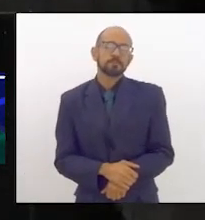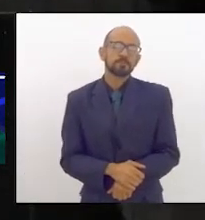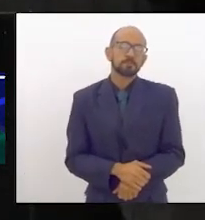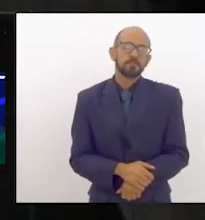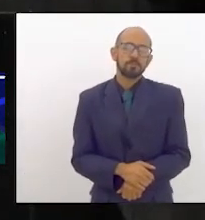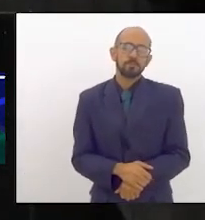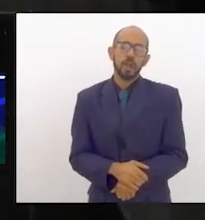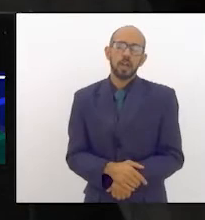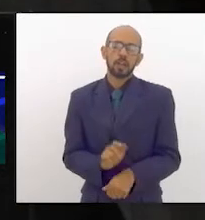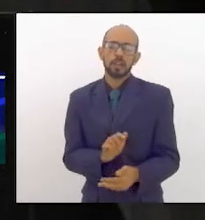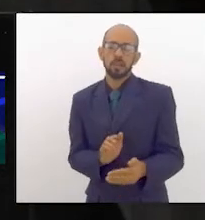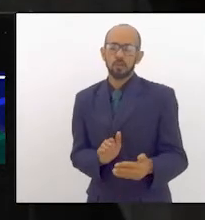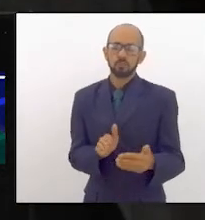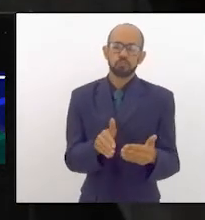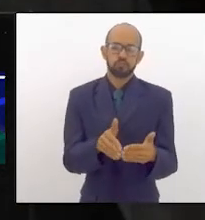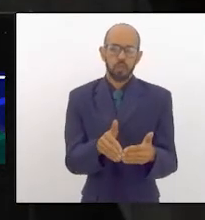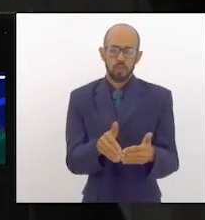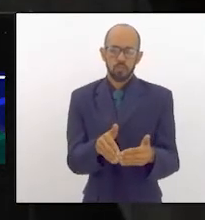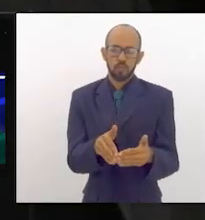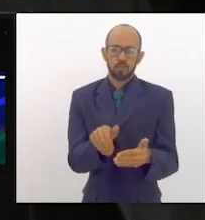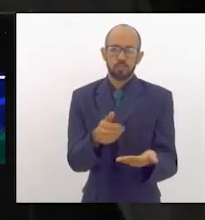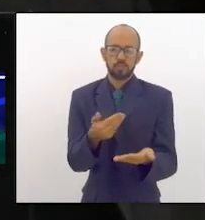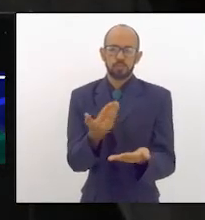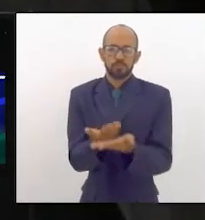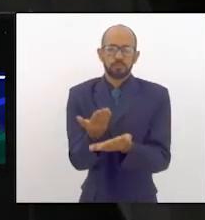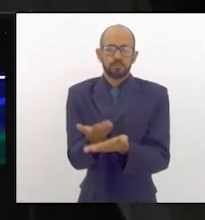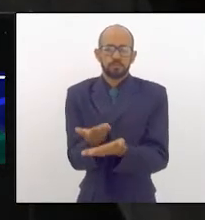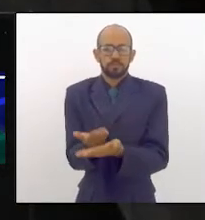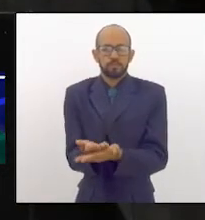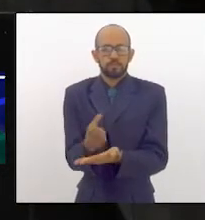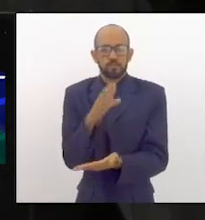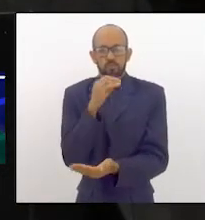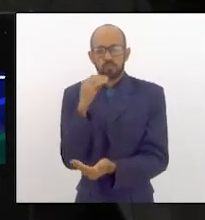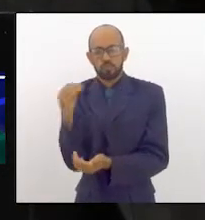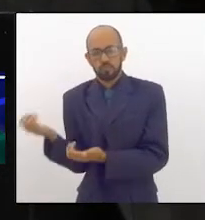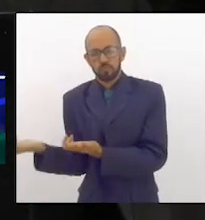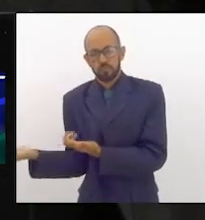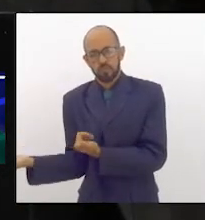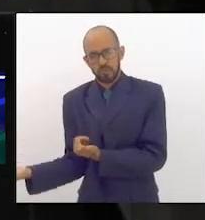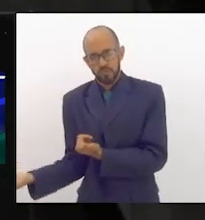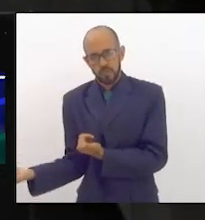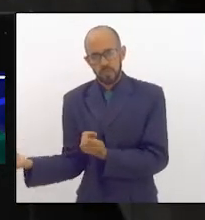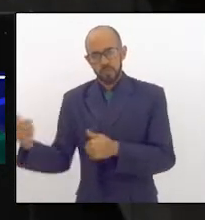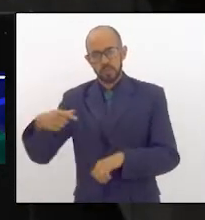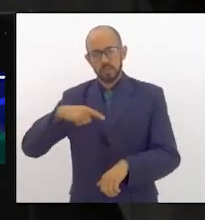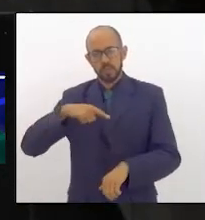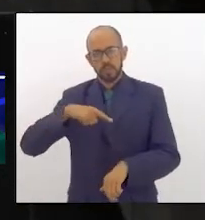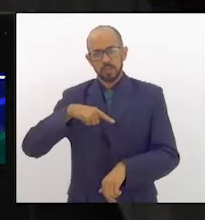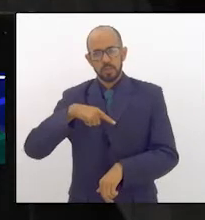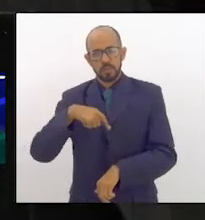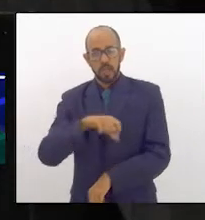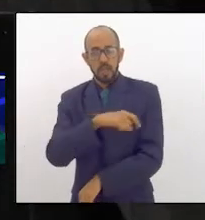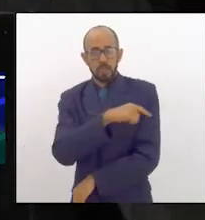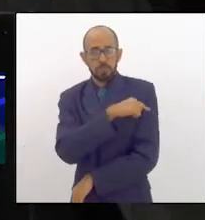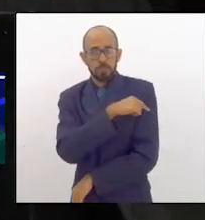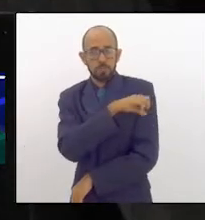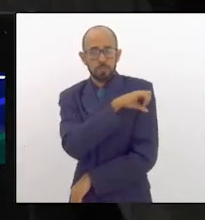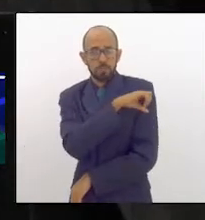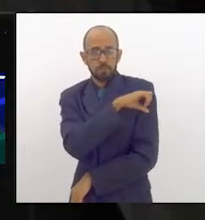destinado a estudantes é adolescente jovens apenas com o ensino fundamental